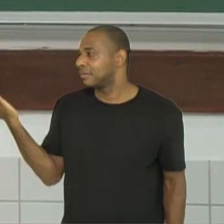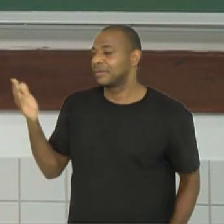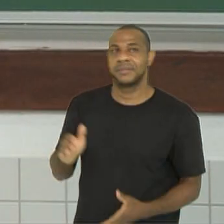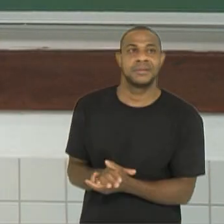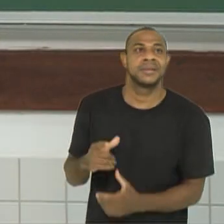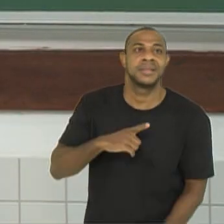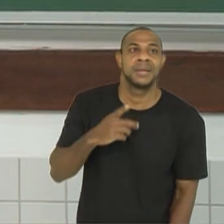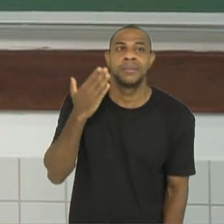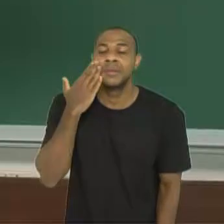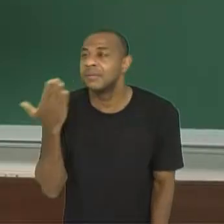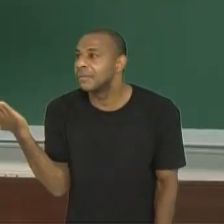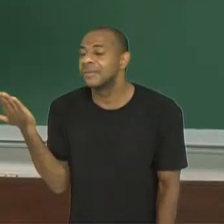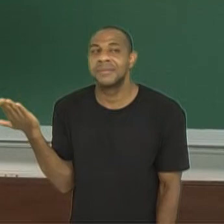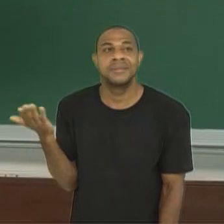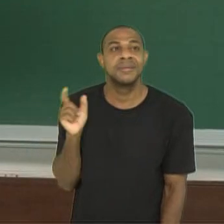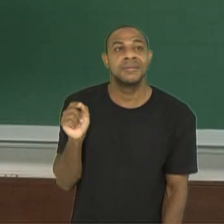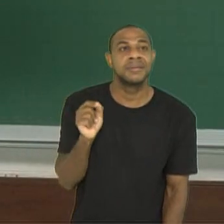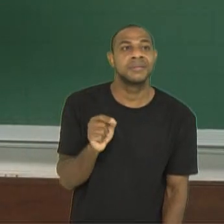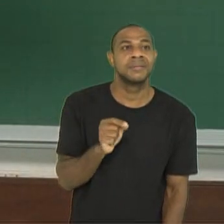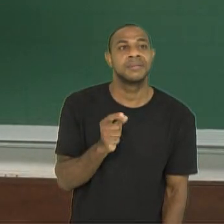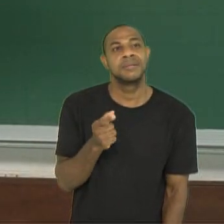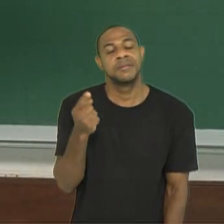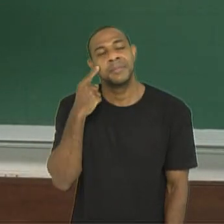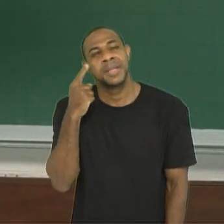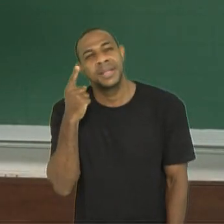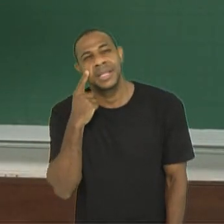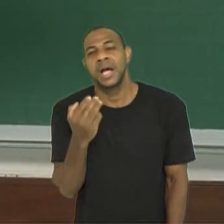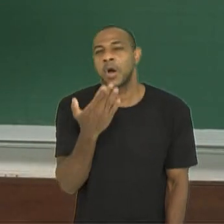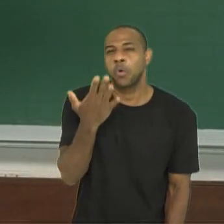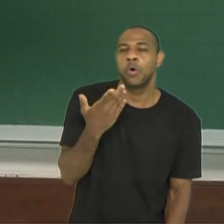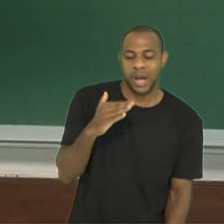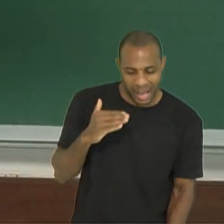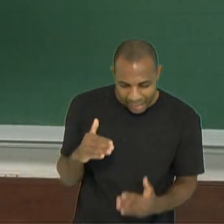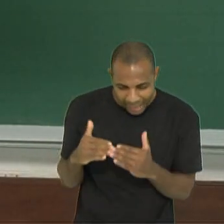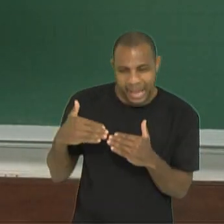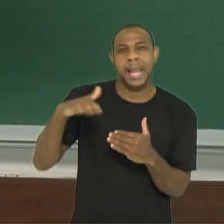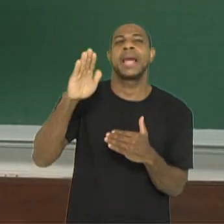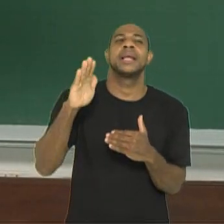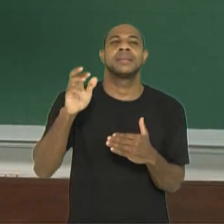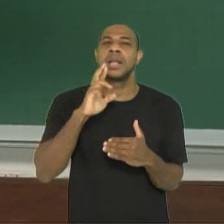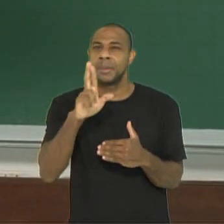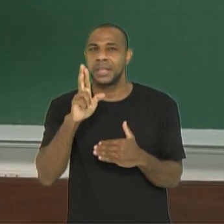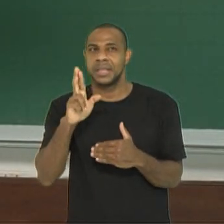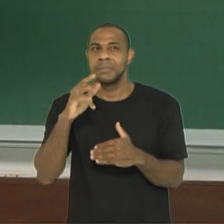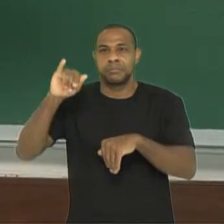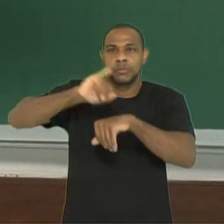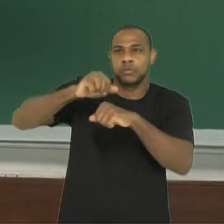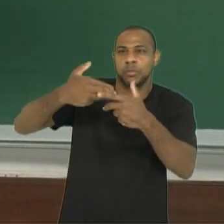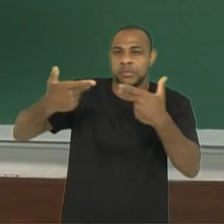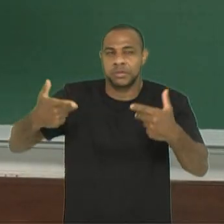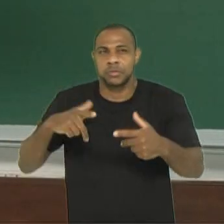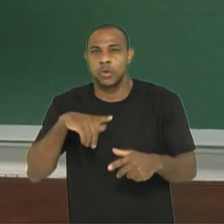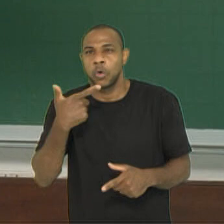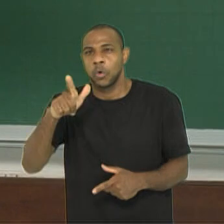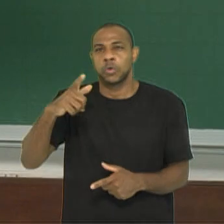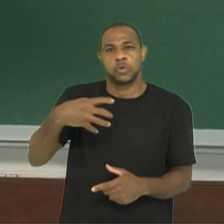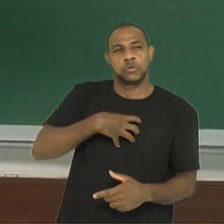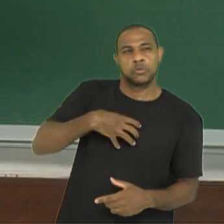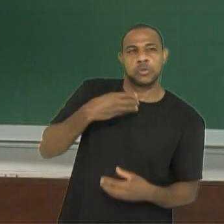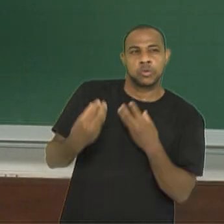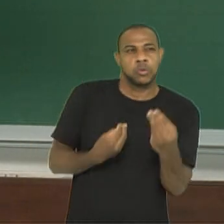Goethe, por exemplo, que ele já vai pensar a cor mais além disso, como resultado físico, mas também outras formas. Ele vai